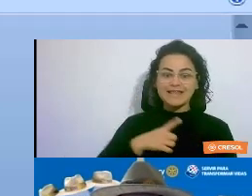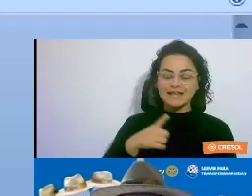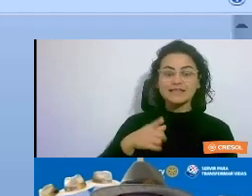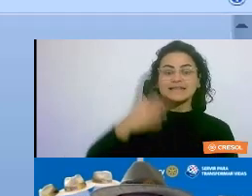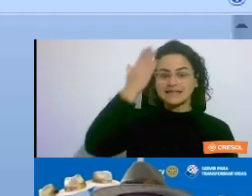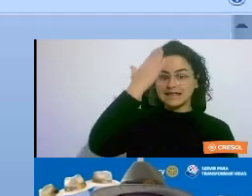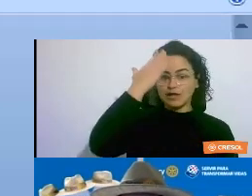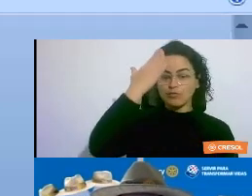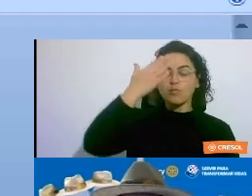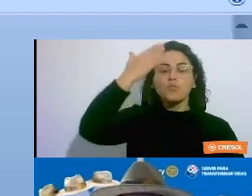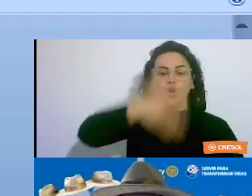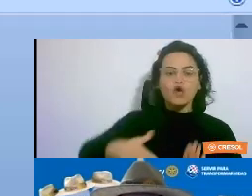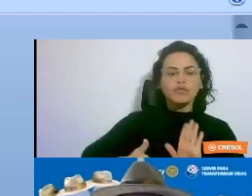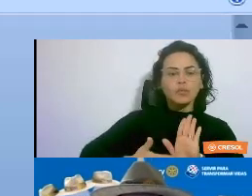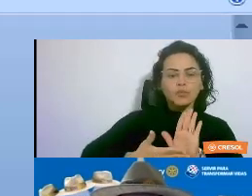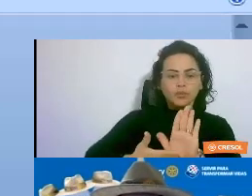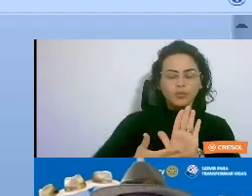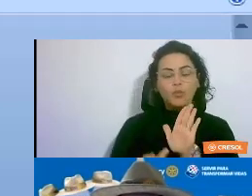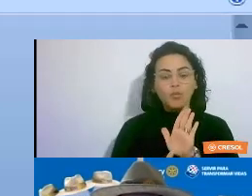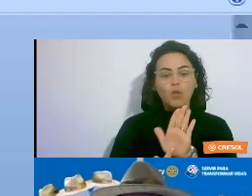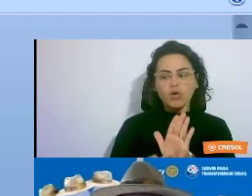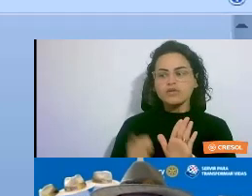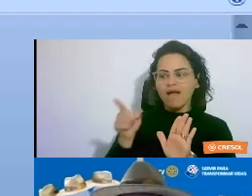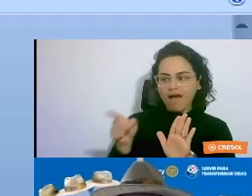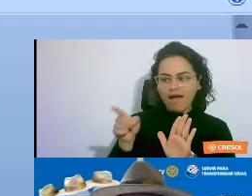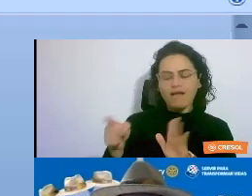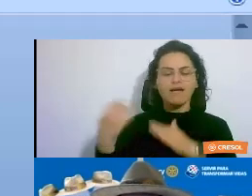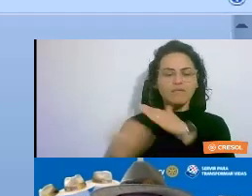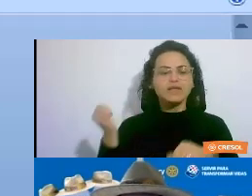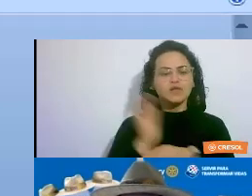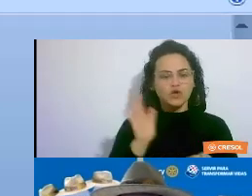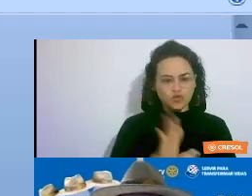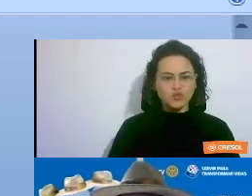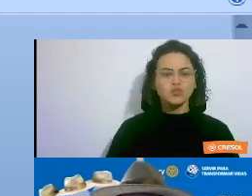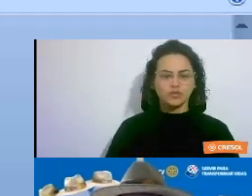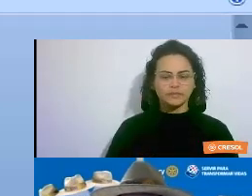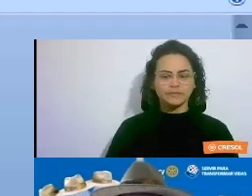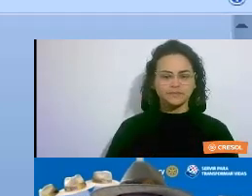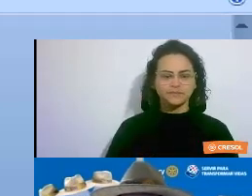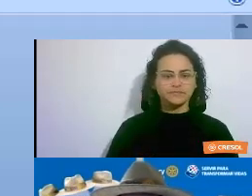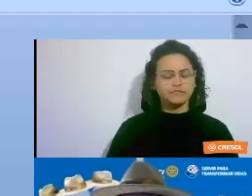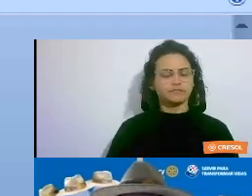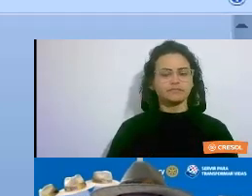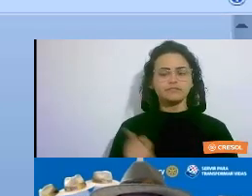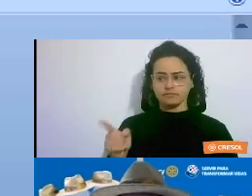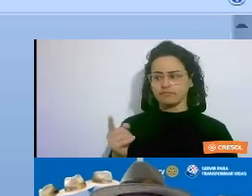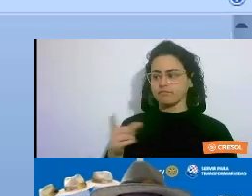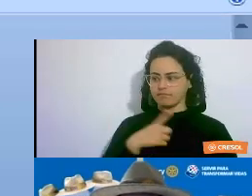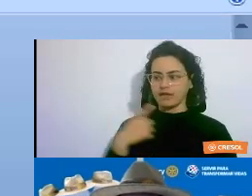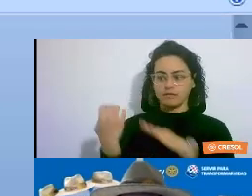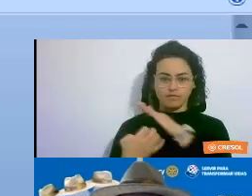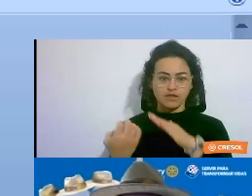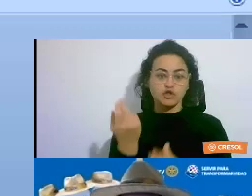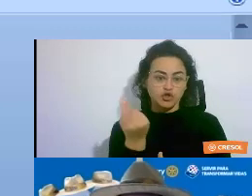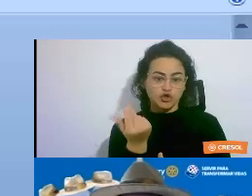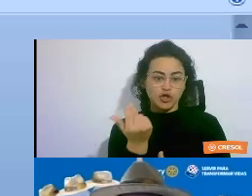recursos arrecadados com essas empresas, então, são repassados à Fundação Rotária, que depois, mais tarde, voltam